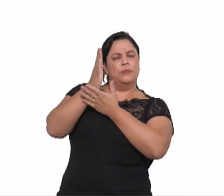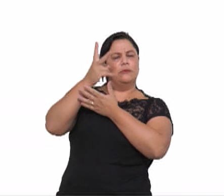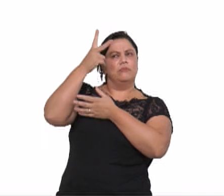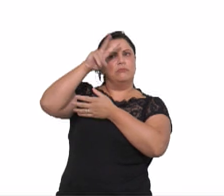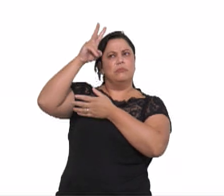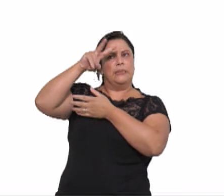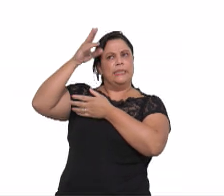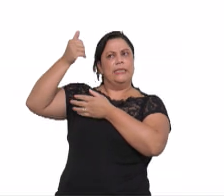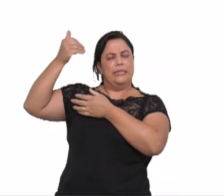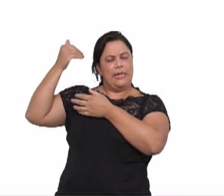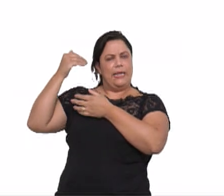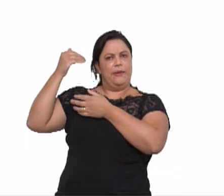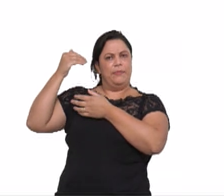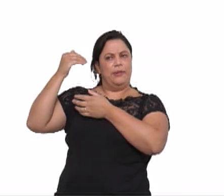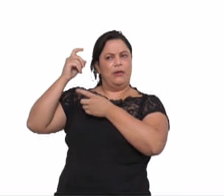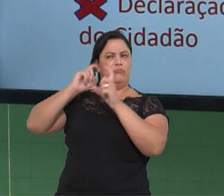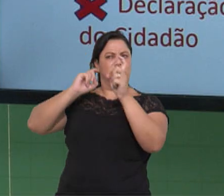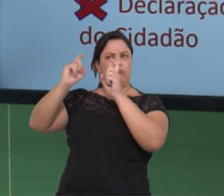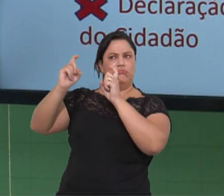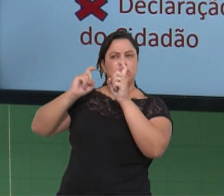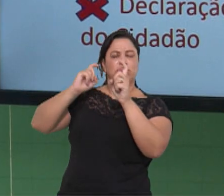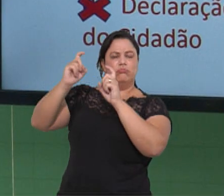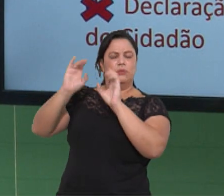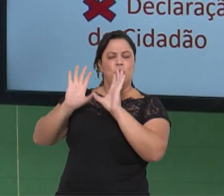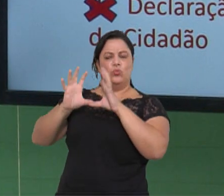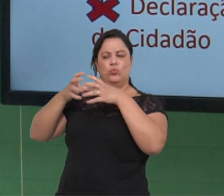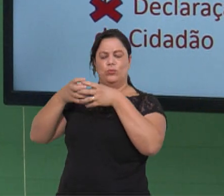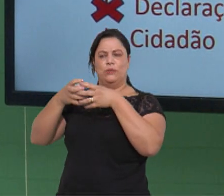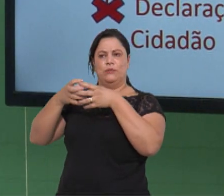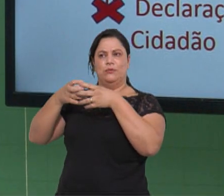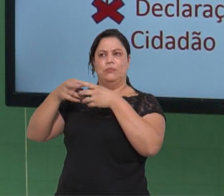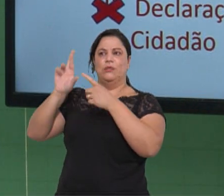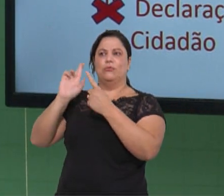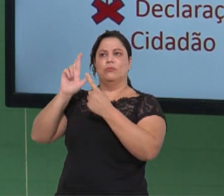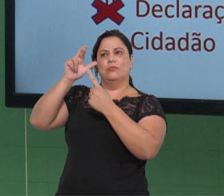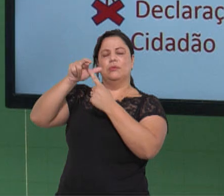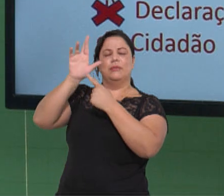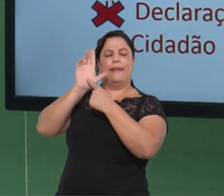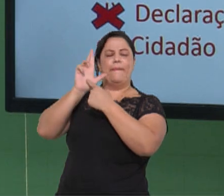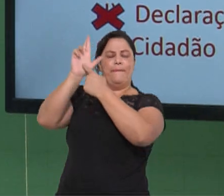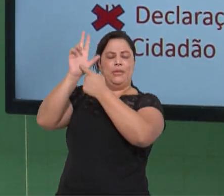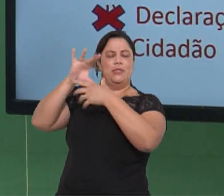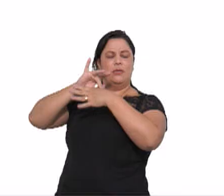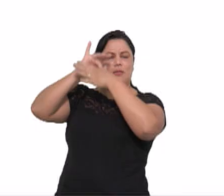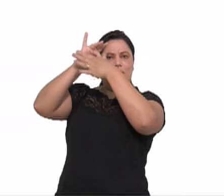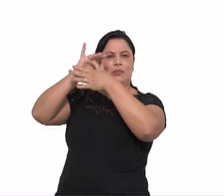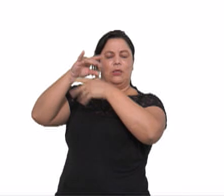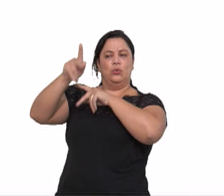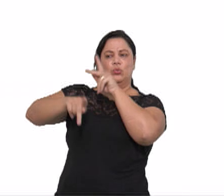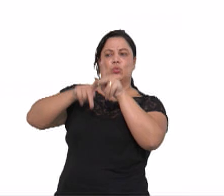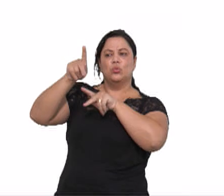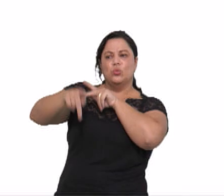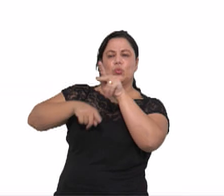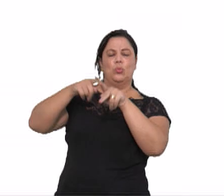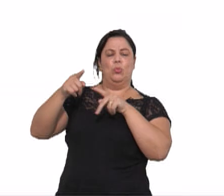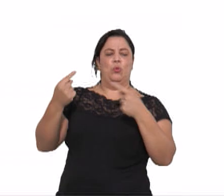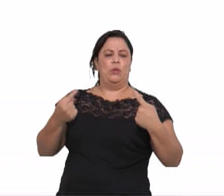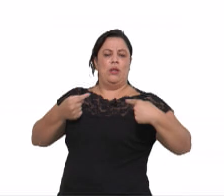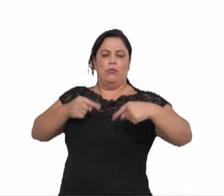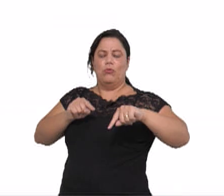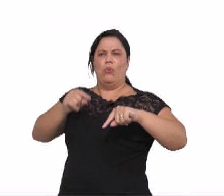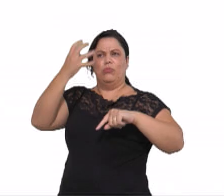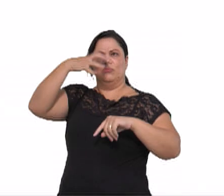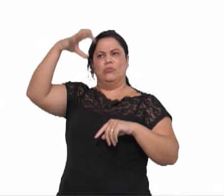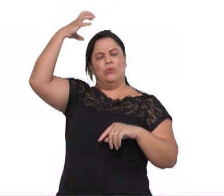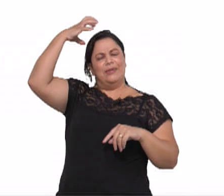lembre-se, aquela Assembleia feita pelos representantes do povo, mesmo a contragosto do rei, e que foi ameaçada